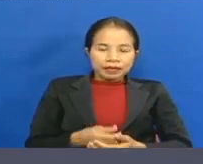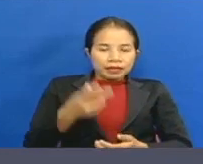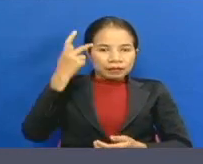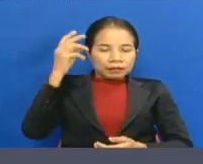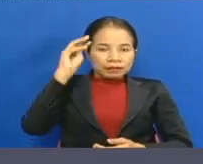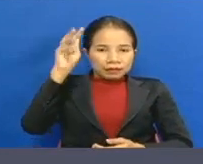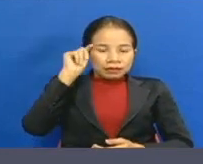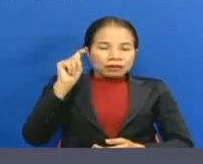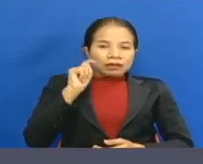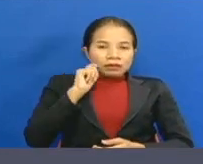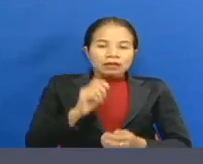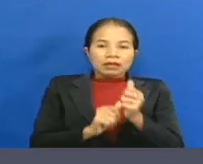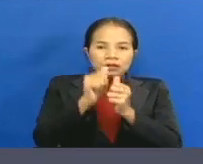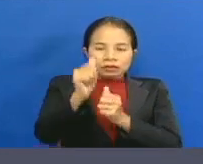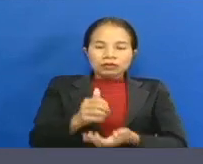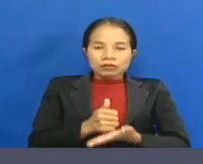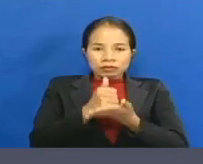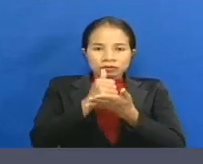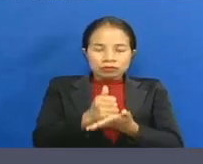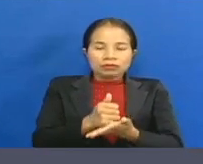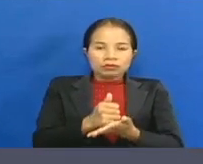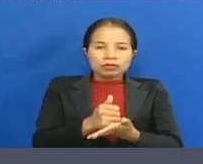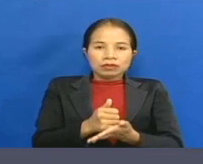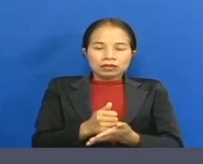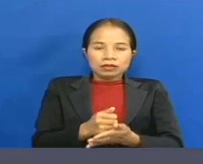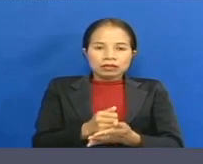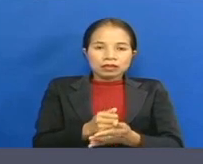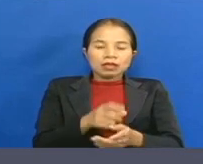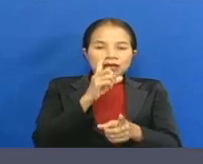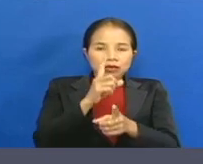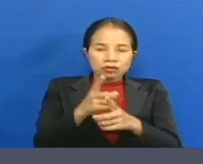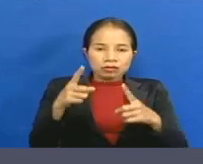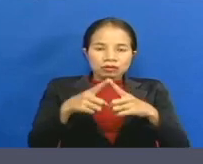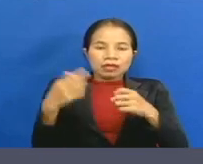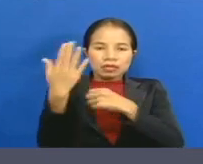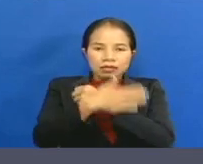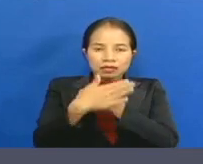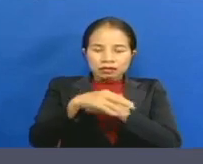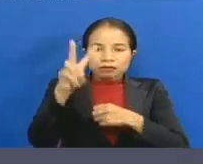Primeiro-ministro tau rumatan ruak hato solidaridade no condolência klean ba Turquia no Síria.